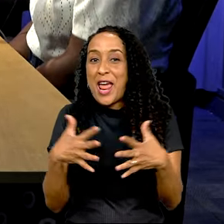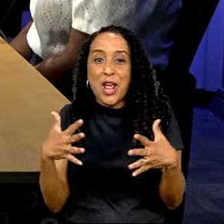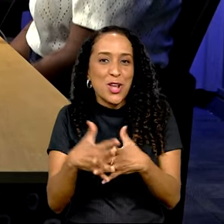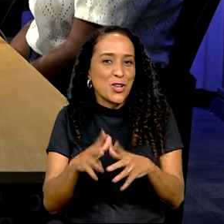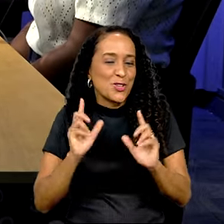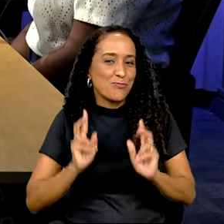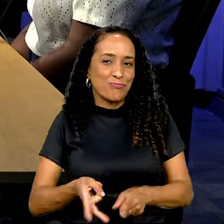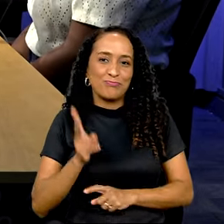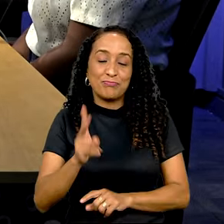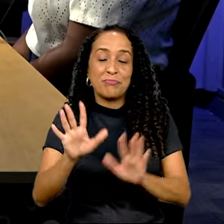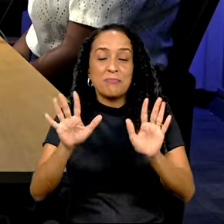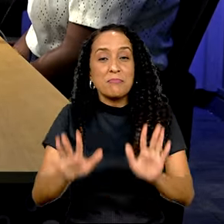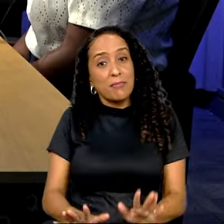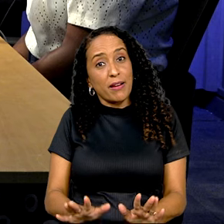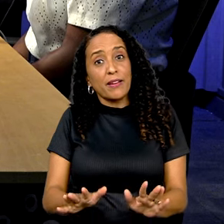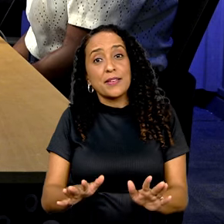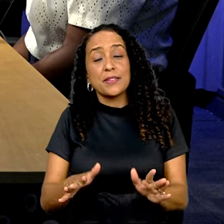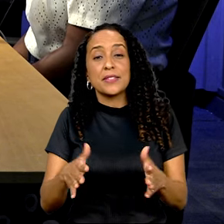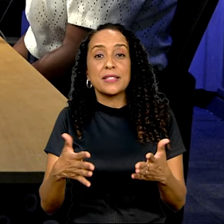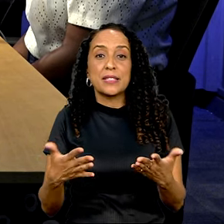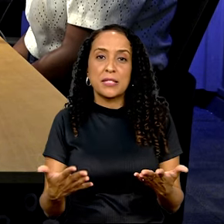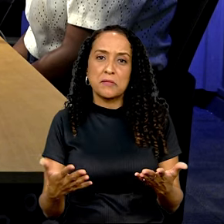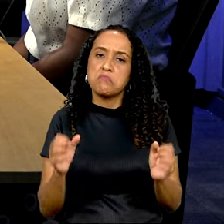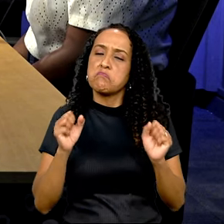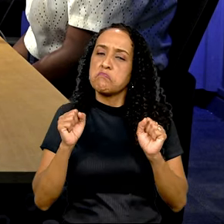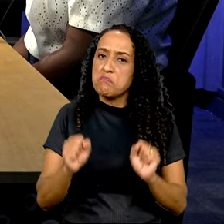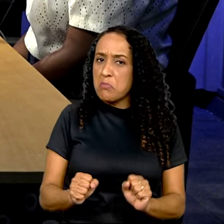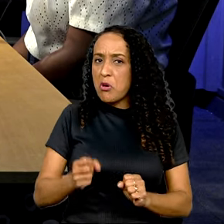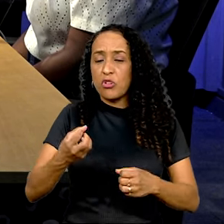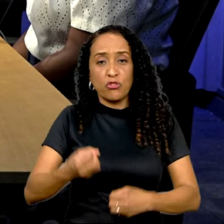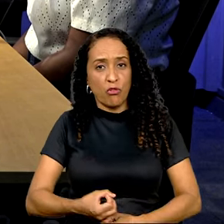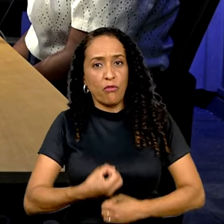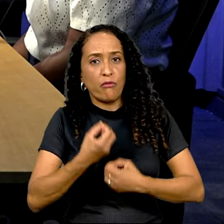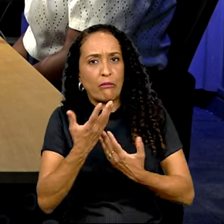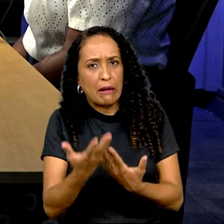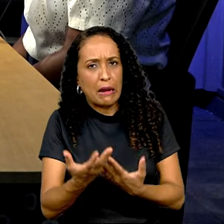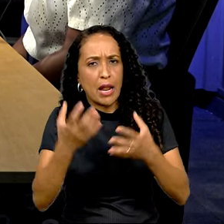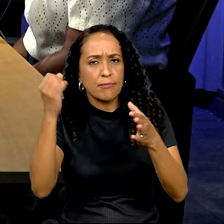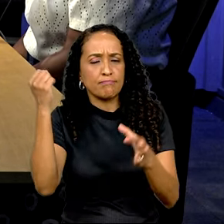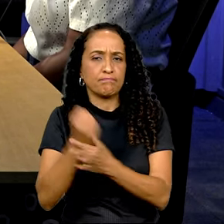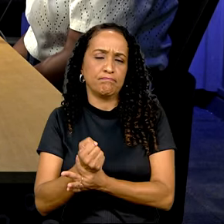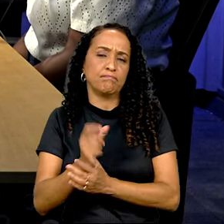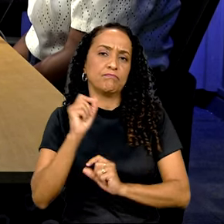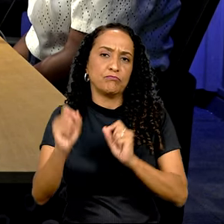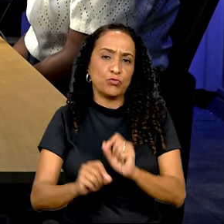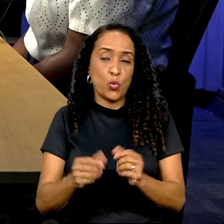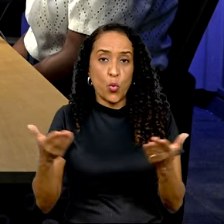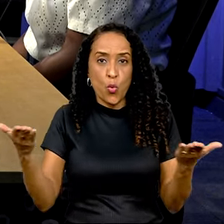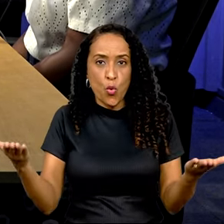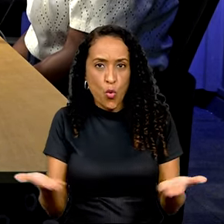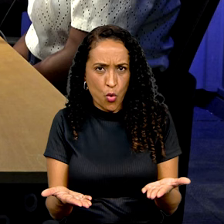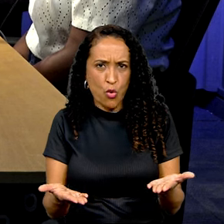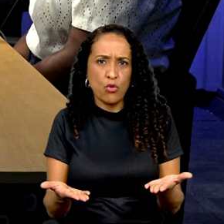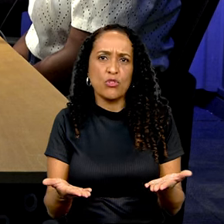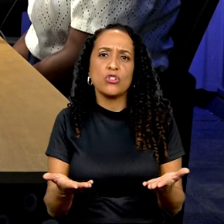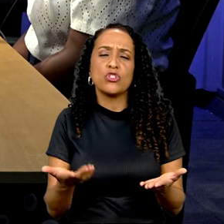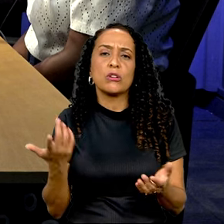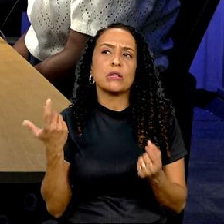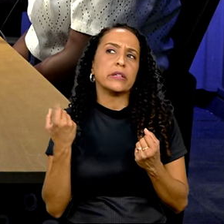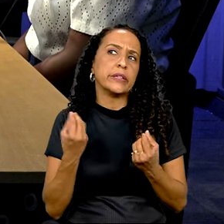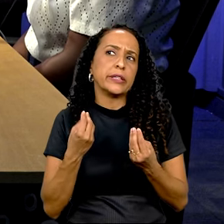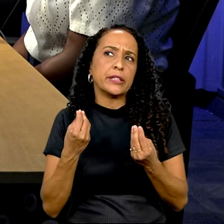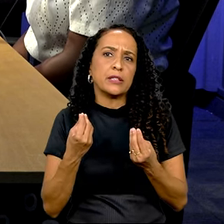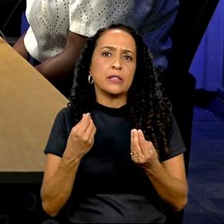complexo mas pelo menos eh posso falar com muita segurança que o hoje chegamos